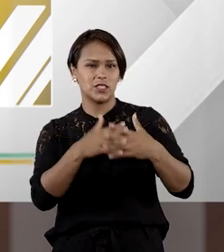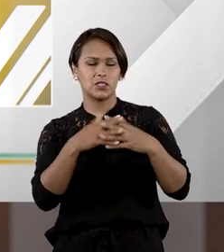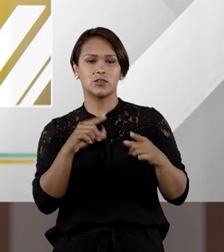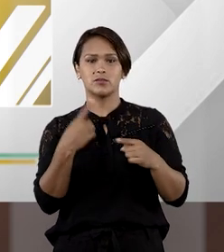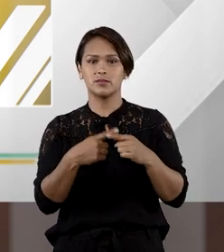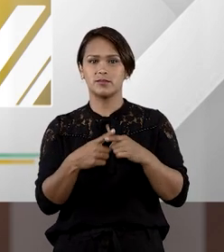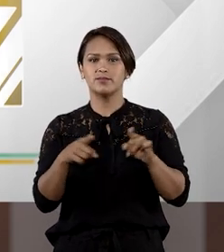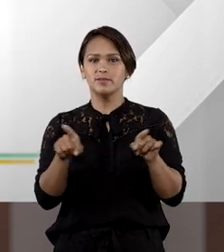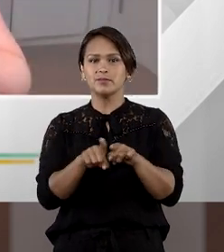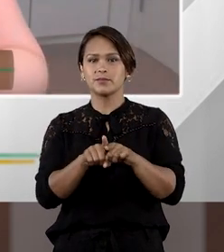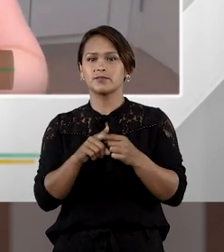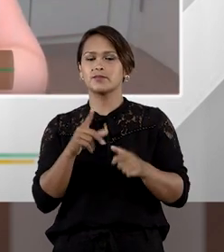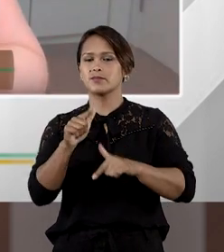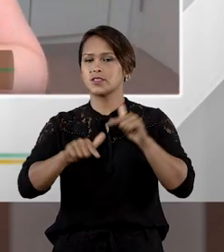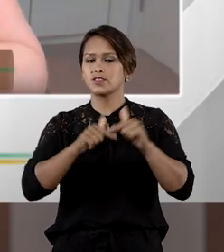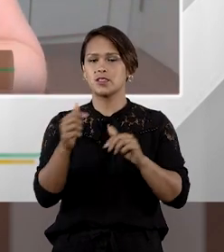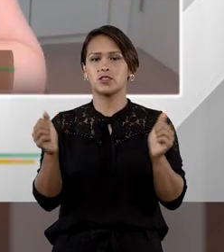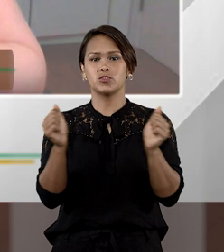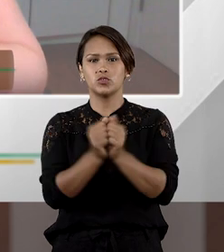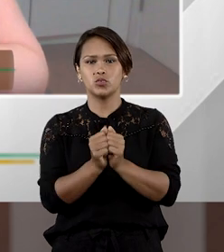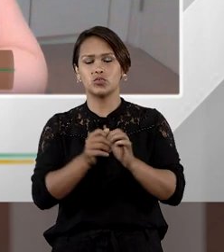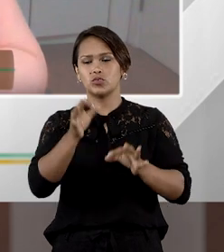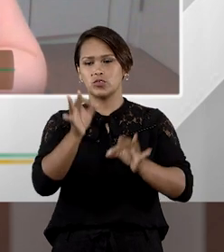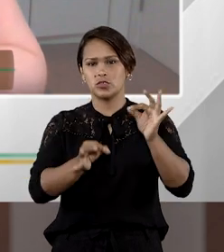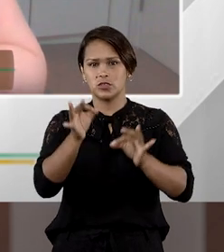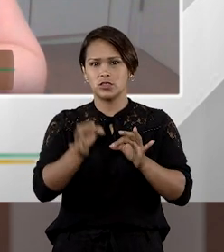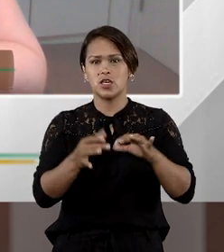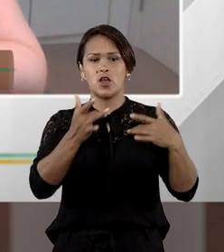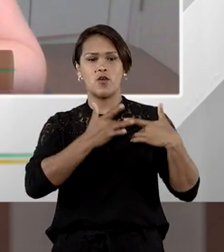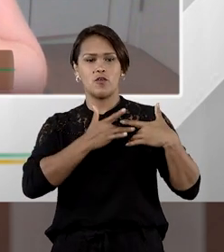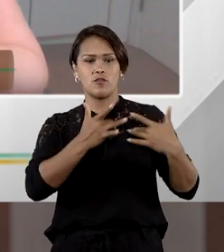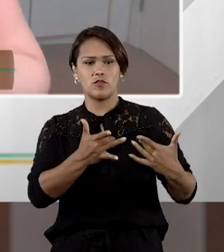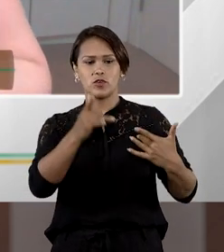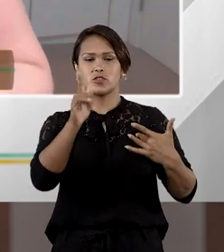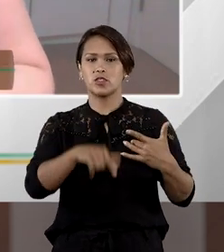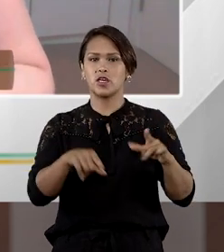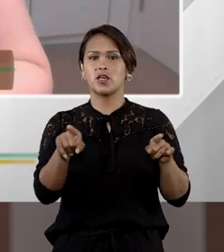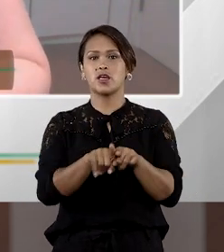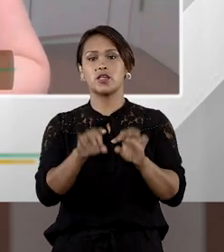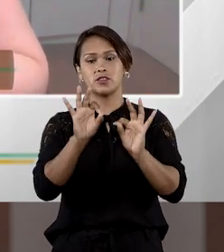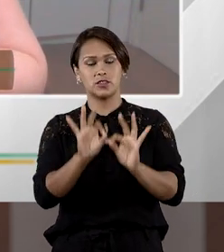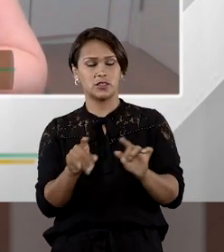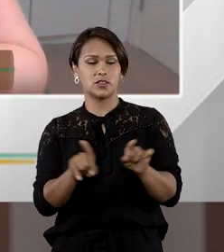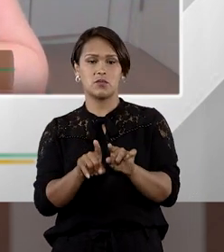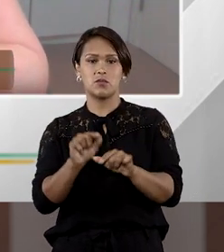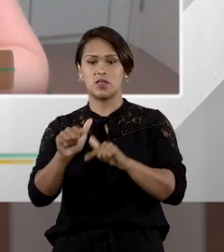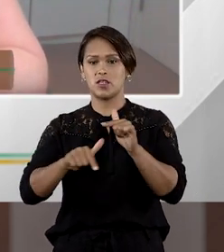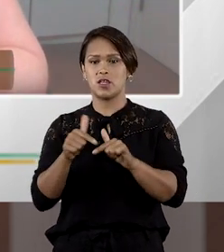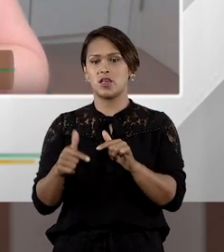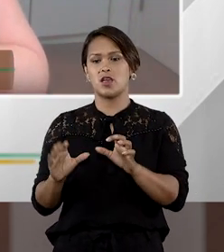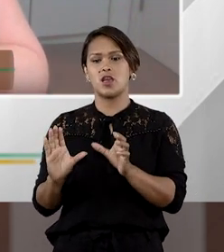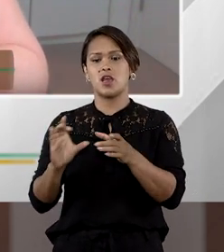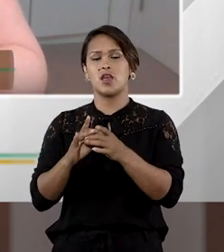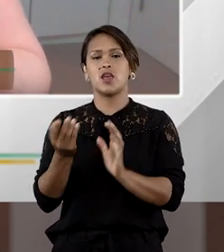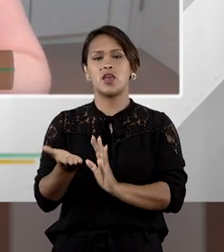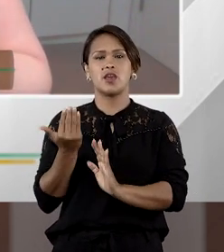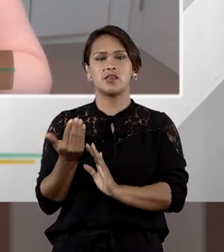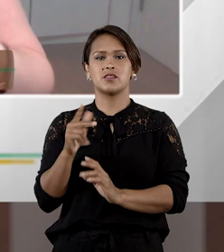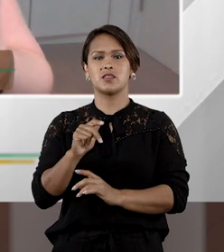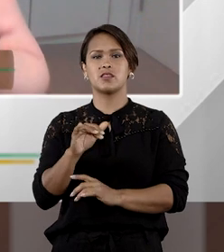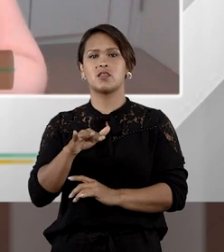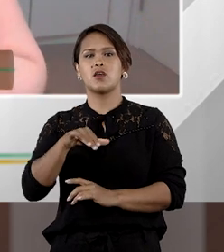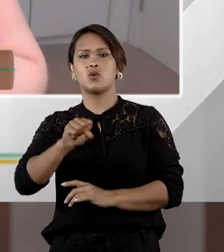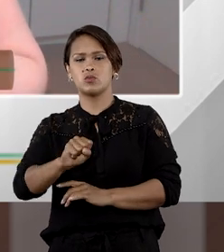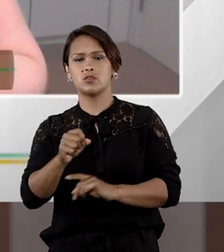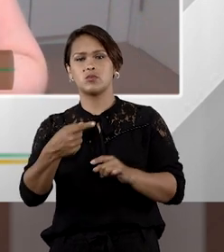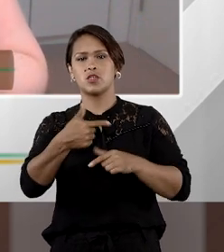Porque eu também atuo, né, na assistência judiciária, como advogada voluntária, no Departamento Jurídico de 11 de Agosto, né, que é a Associação de Alunos e Ex-Alunos da USP, e a gente